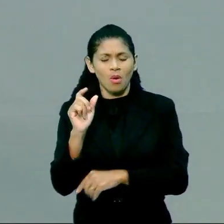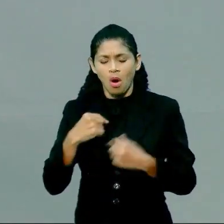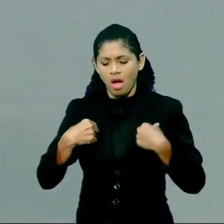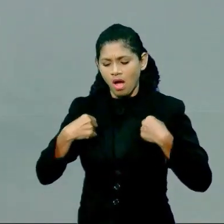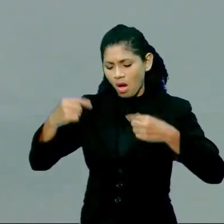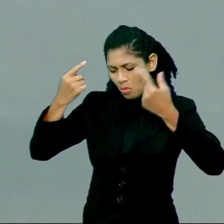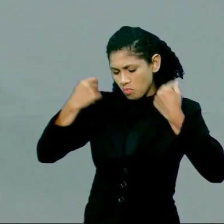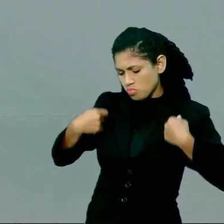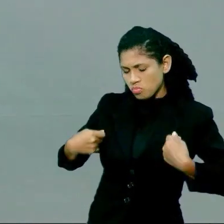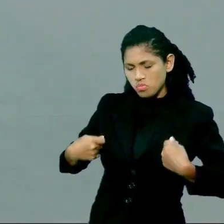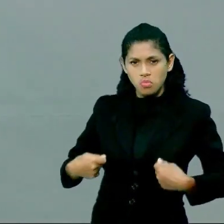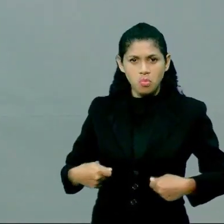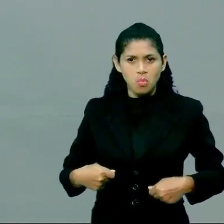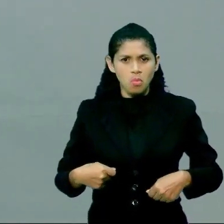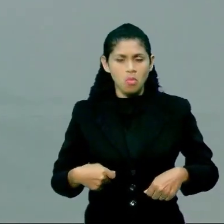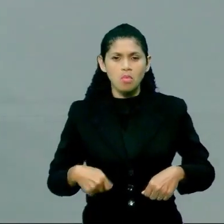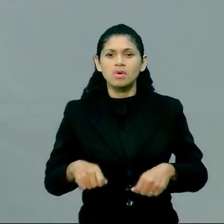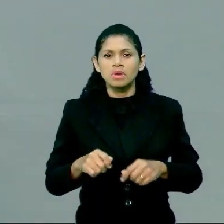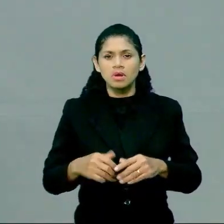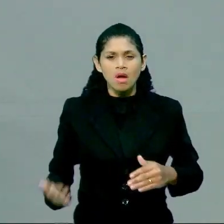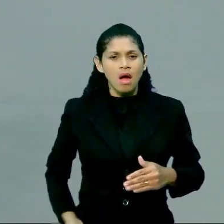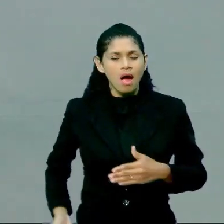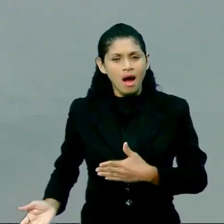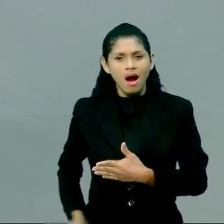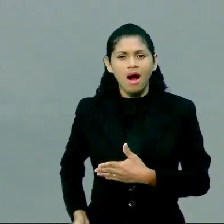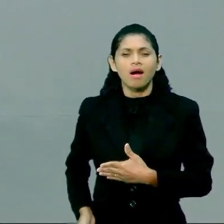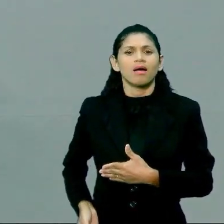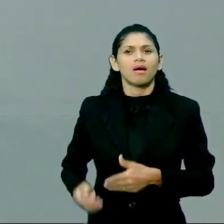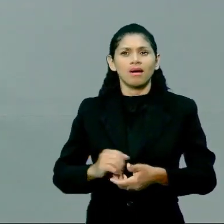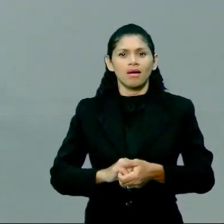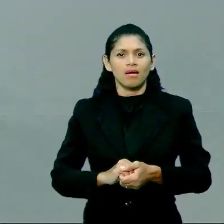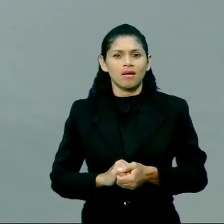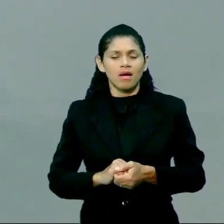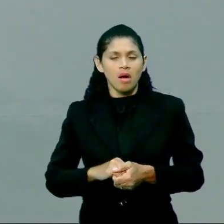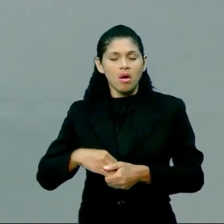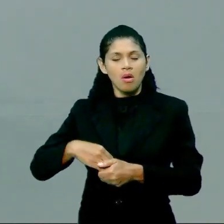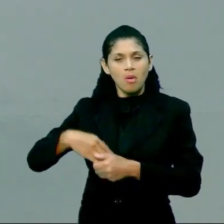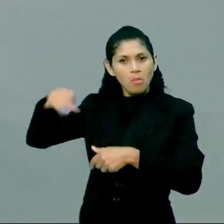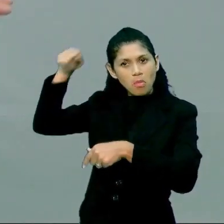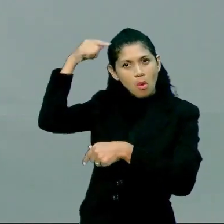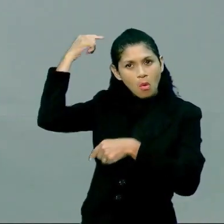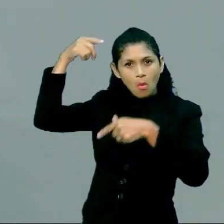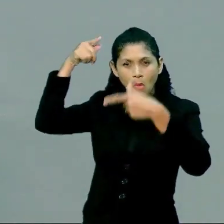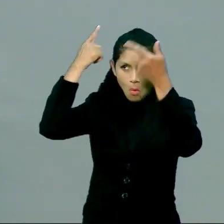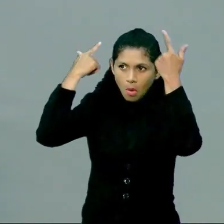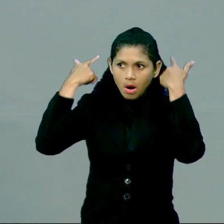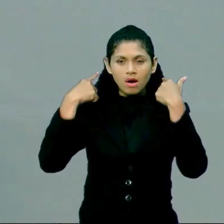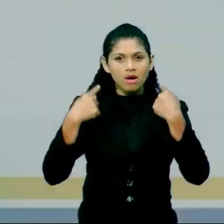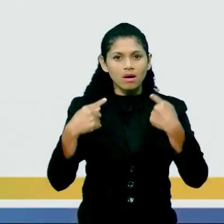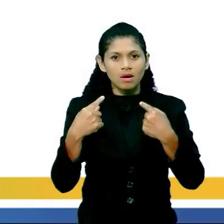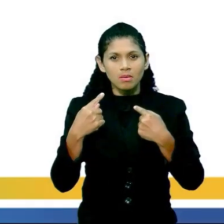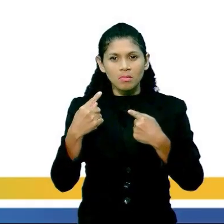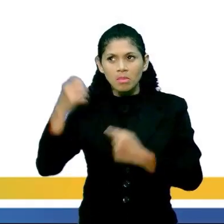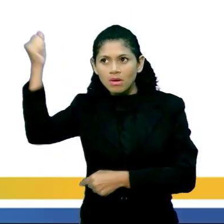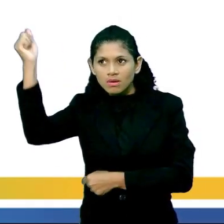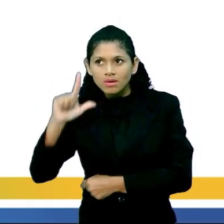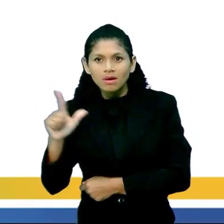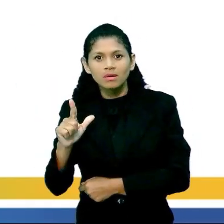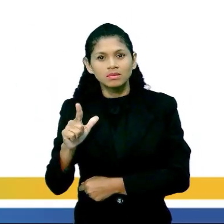de sino, hoje é a calça mais coladinha. Isso é tendência, tem nada a ver aqui. Eu falo de vontade,